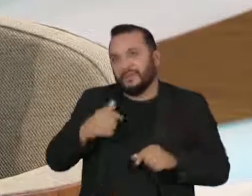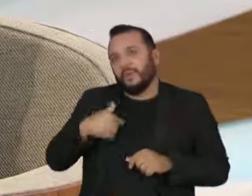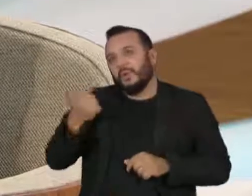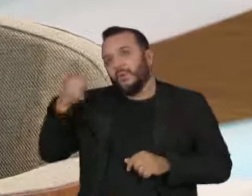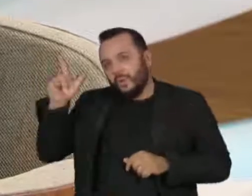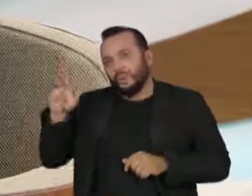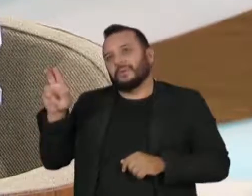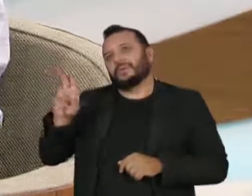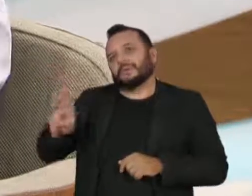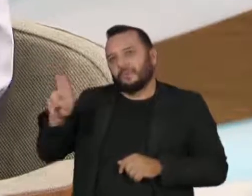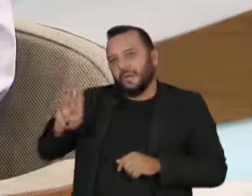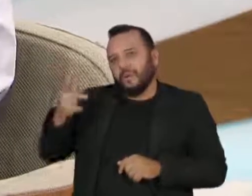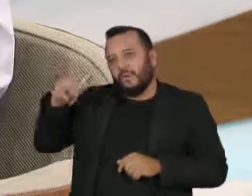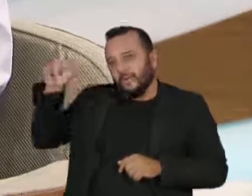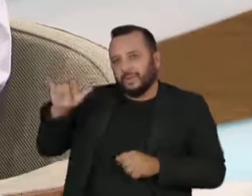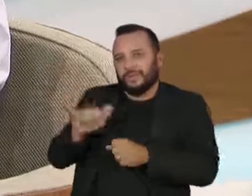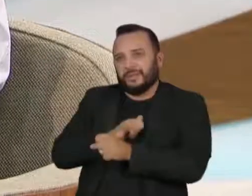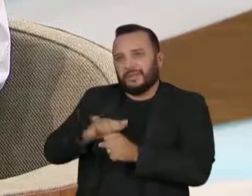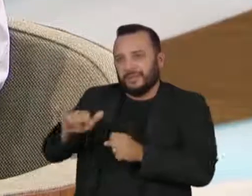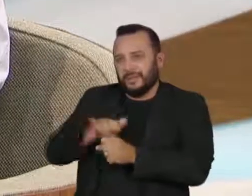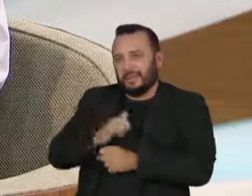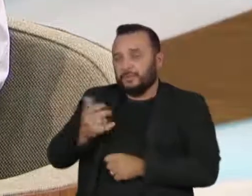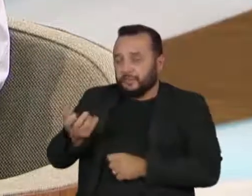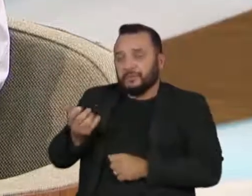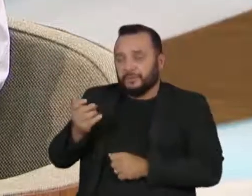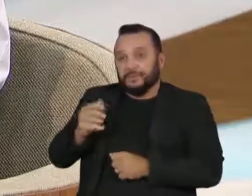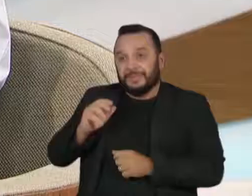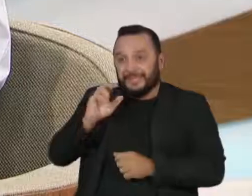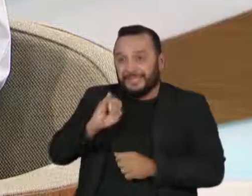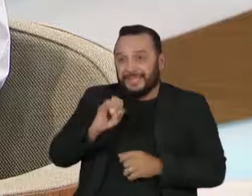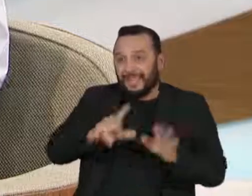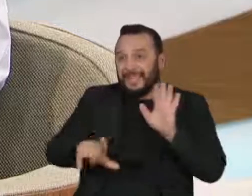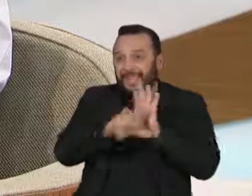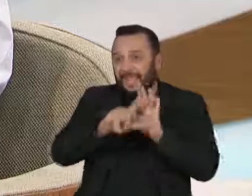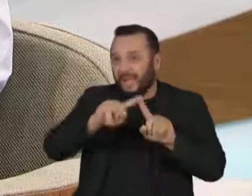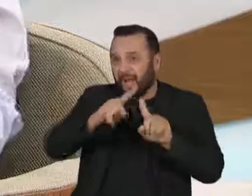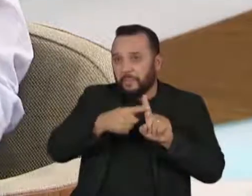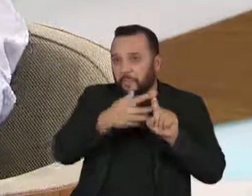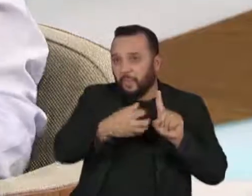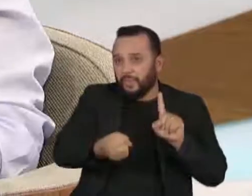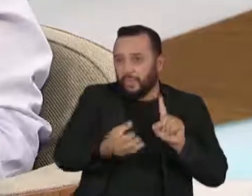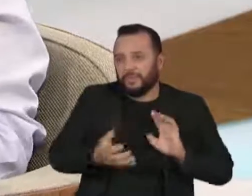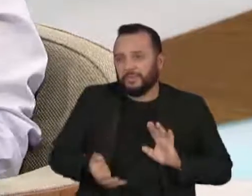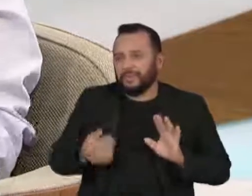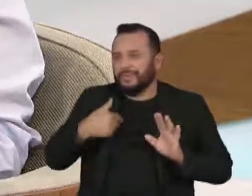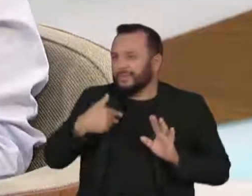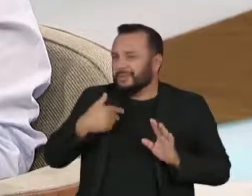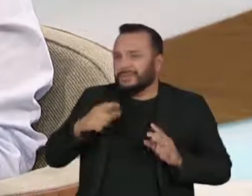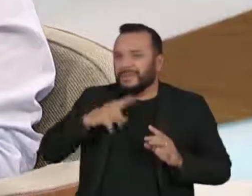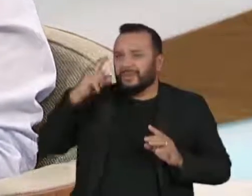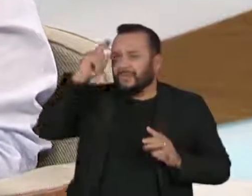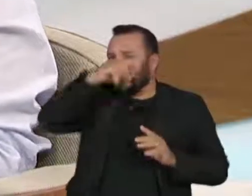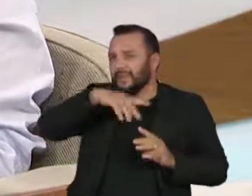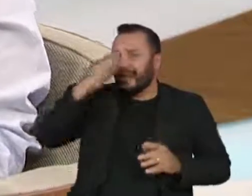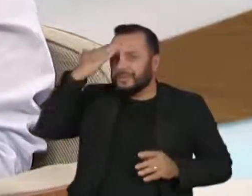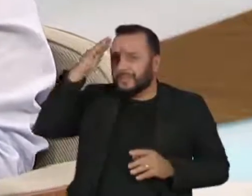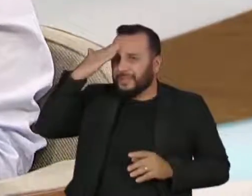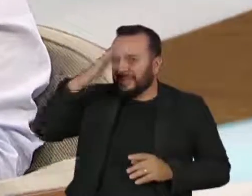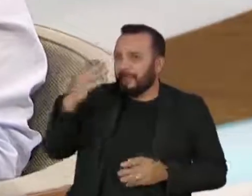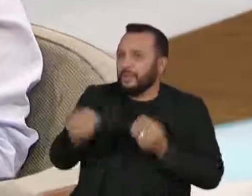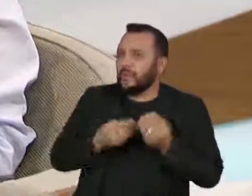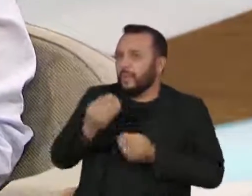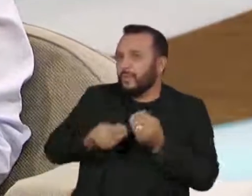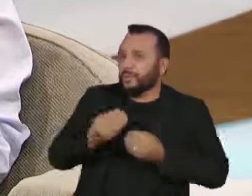métodos contraceptivos, mesmo que seja legalizado o aborto. Então, eu tenho dificuldade até para entender como é que as pessoas